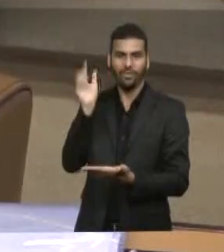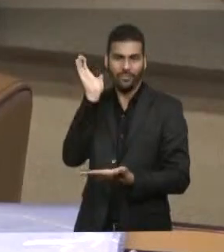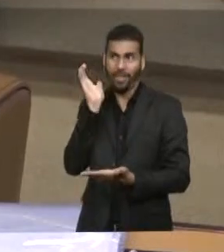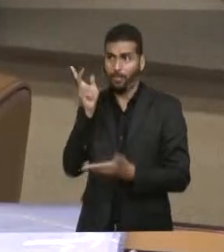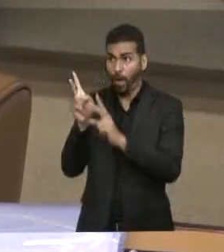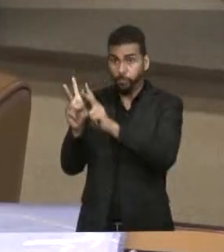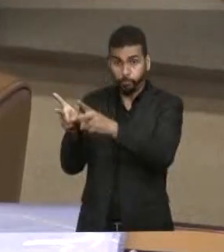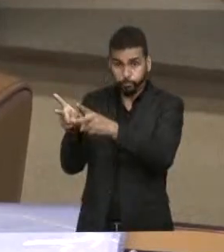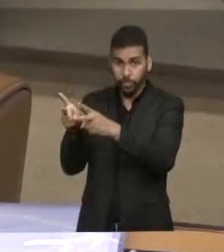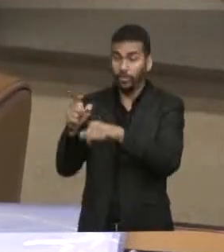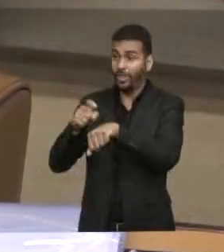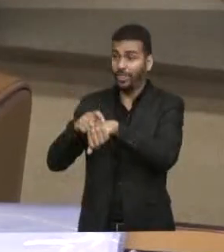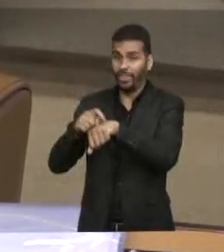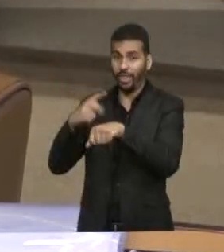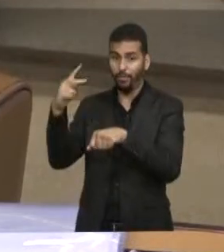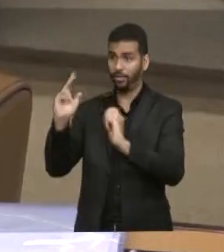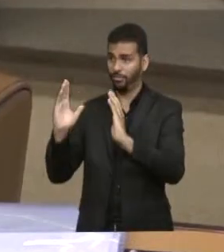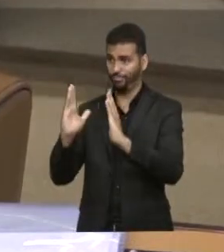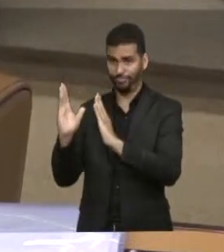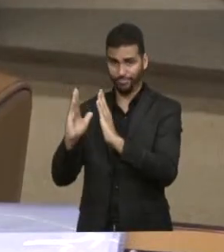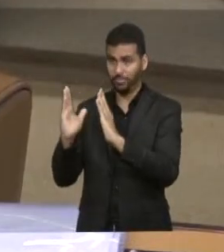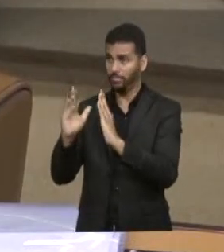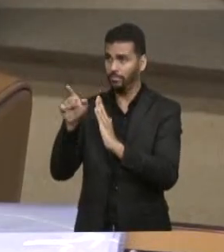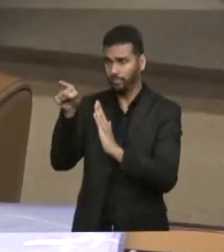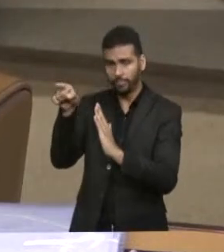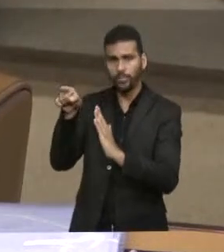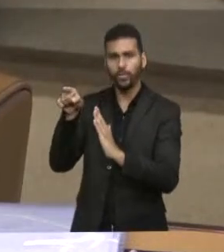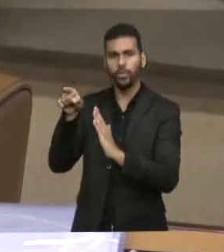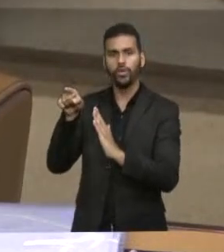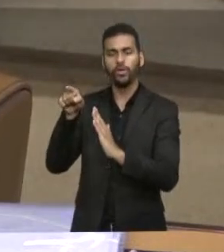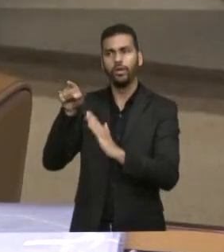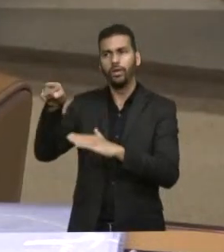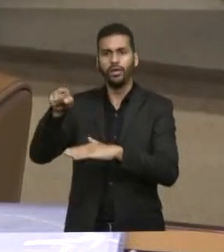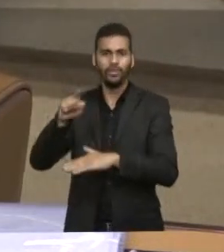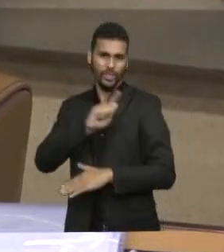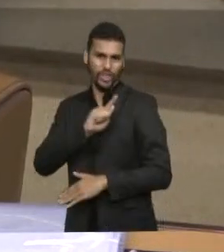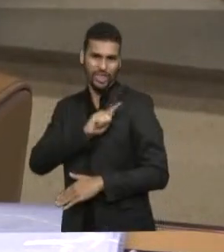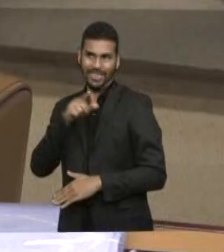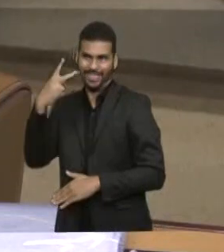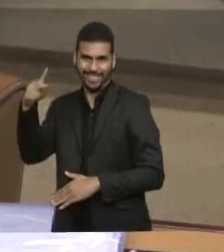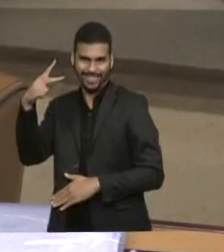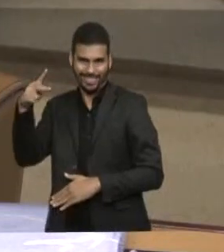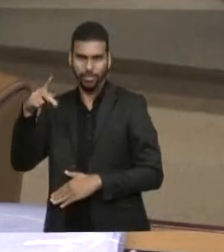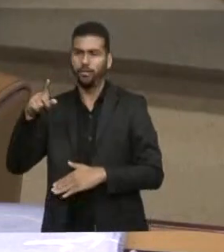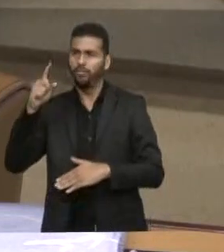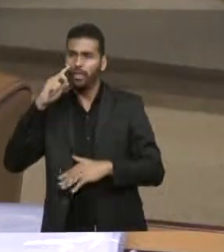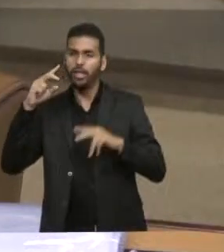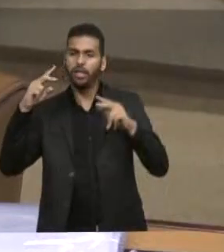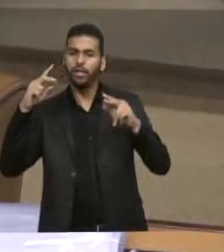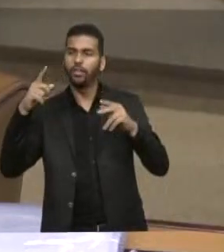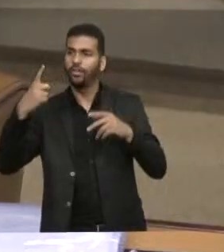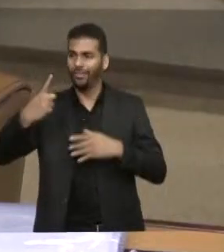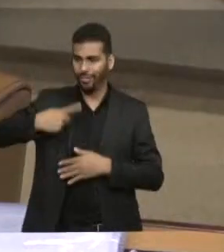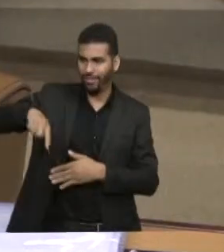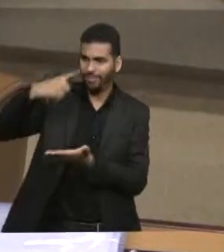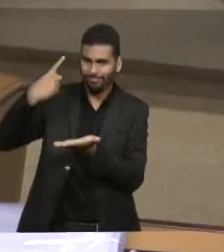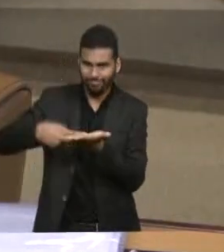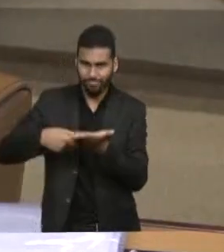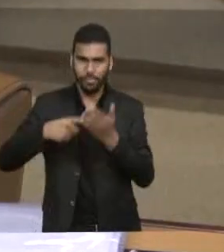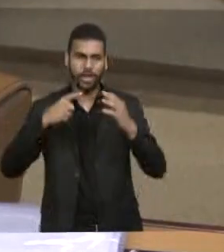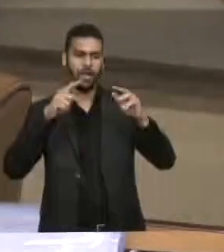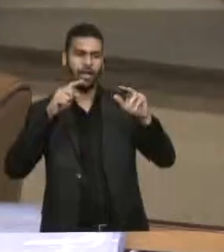Inclusive a luz que se deita é sobre essa temática que é extremamente